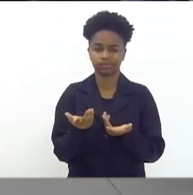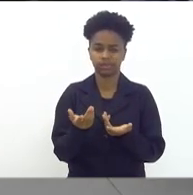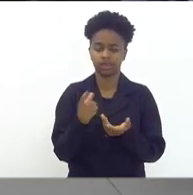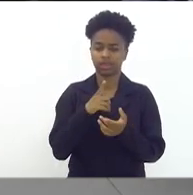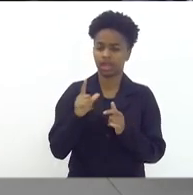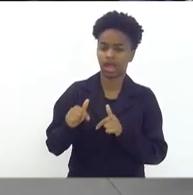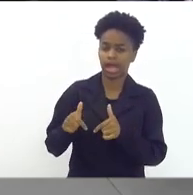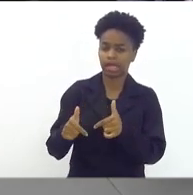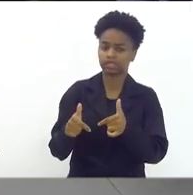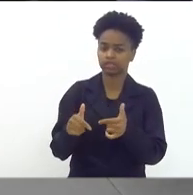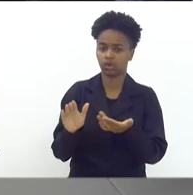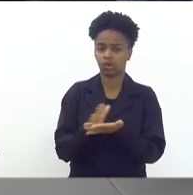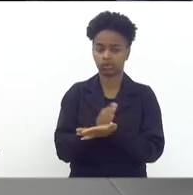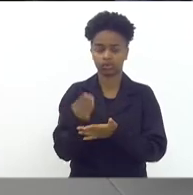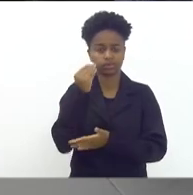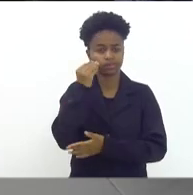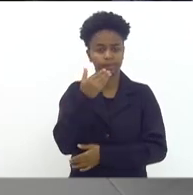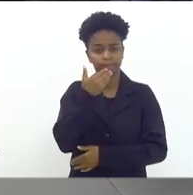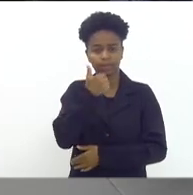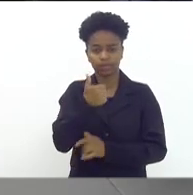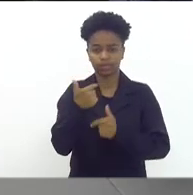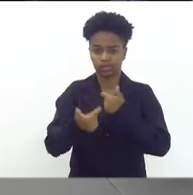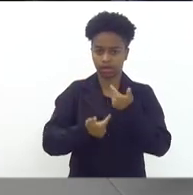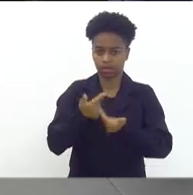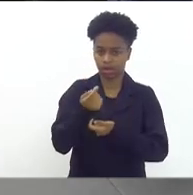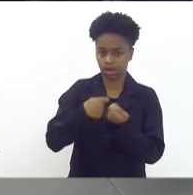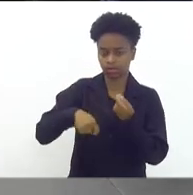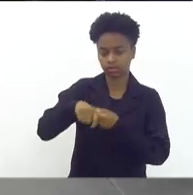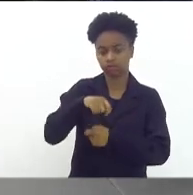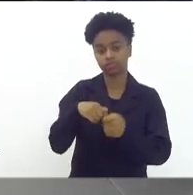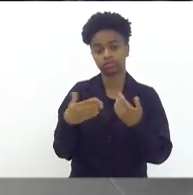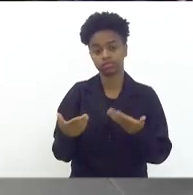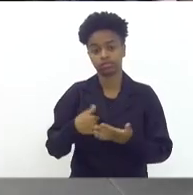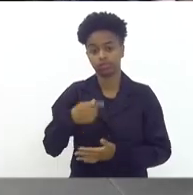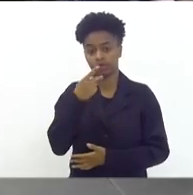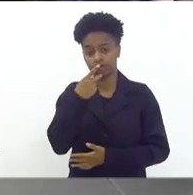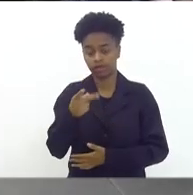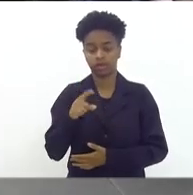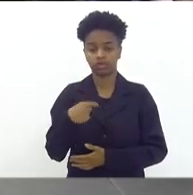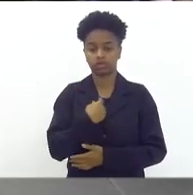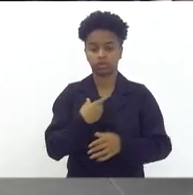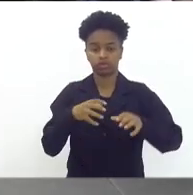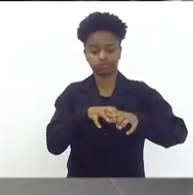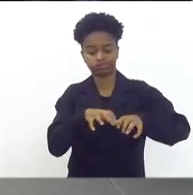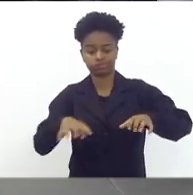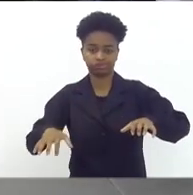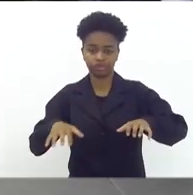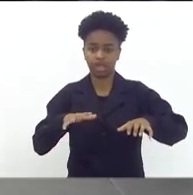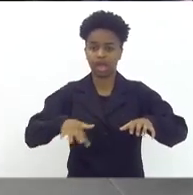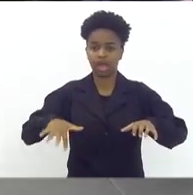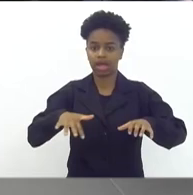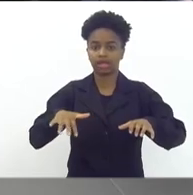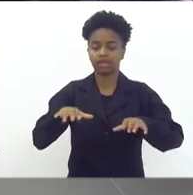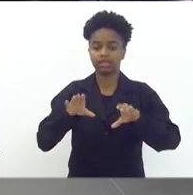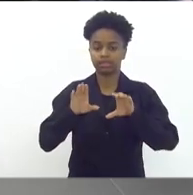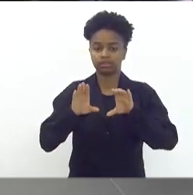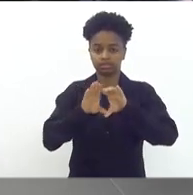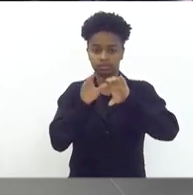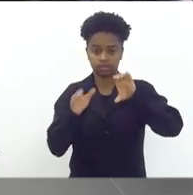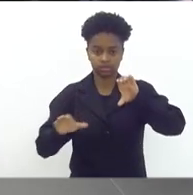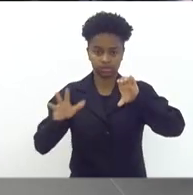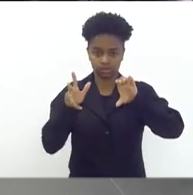algumas ações para melhorar o trabalho administrativo então como eu disse a gente disse centralizou a câmara de saneamento a gente tá